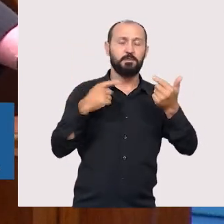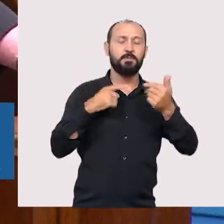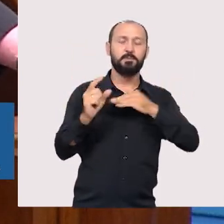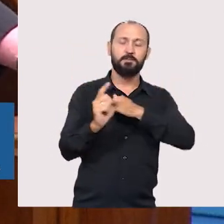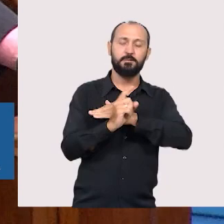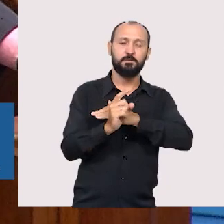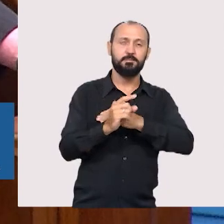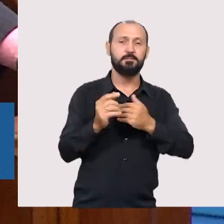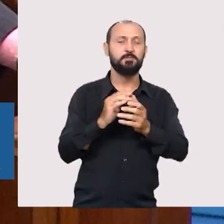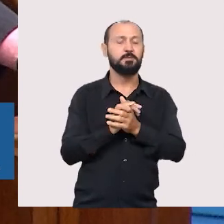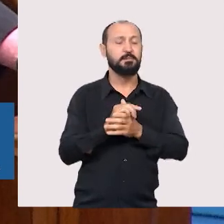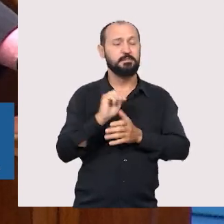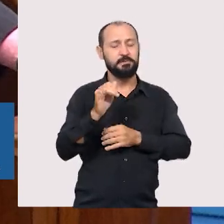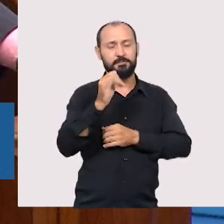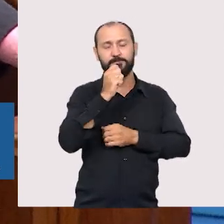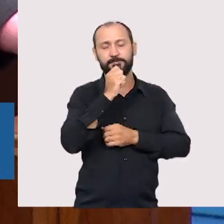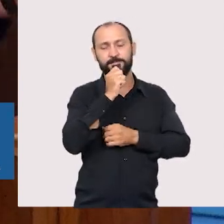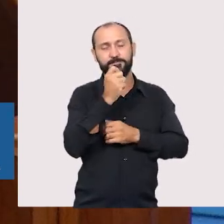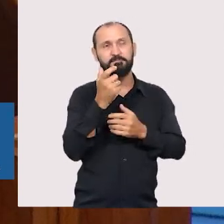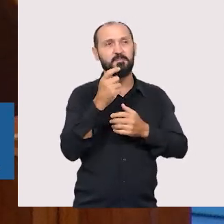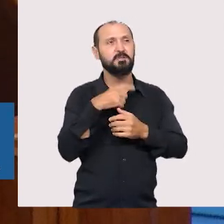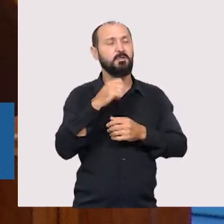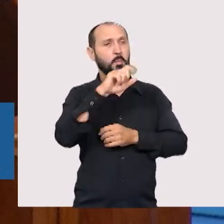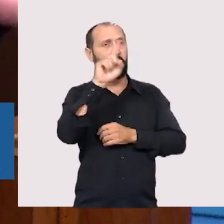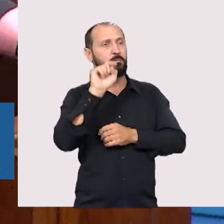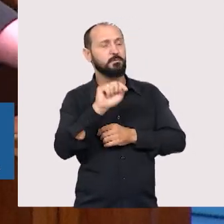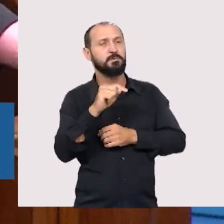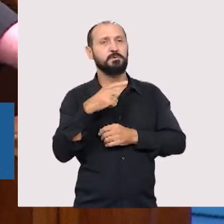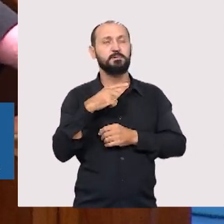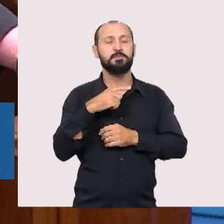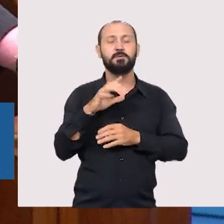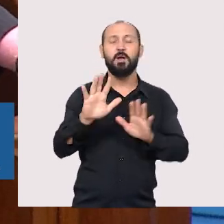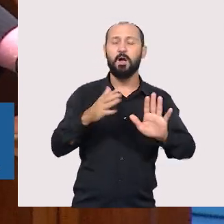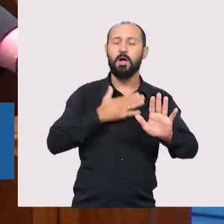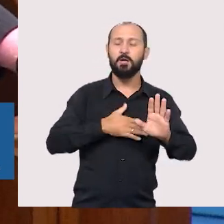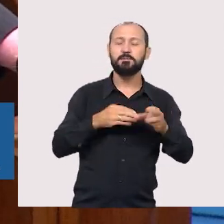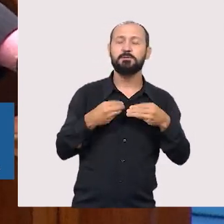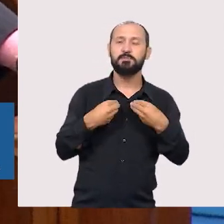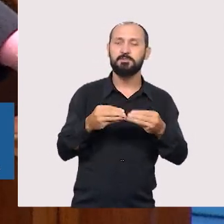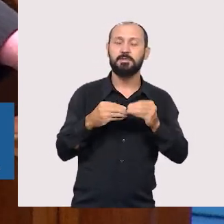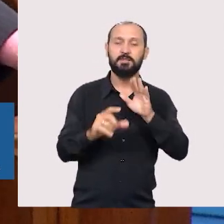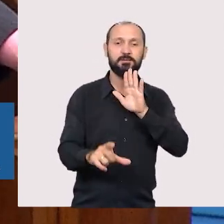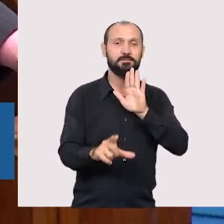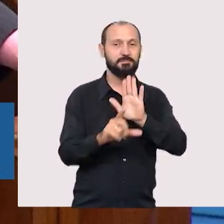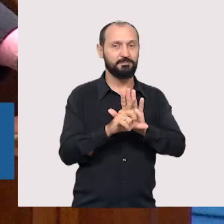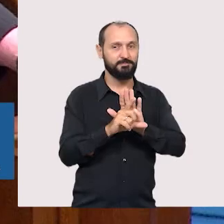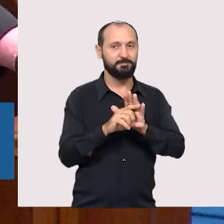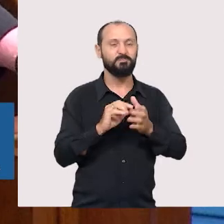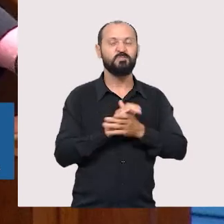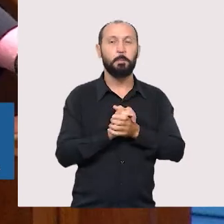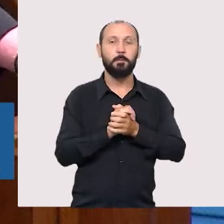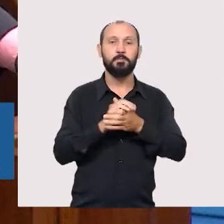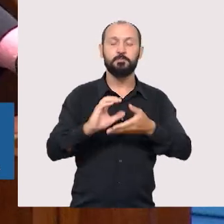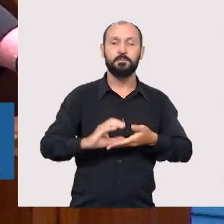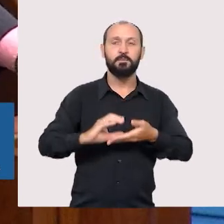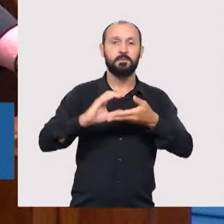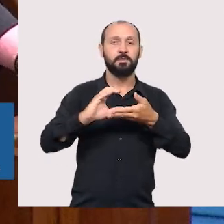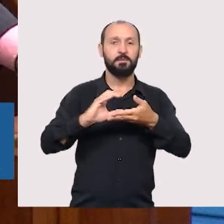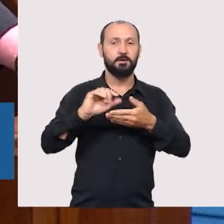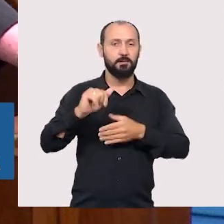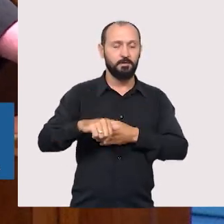tenha profissionais de qualidade para servir a população. Se ainda assim existe algum questionamento, a gente vai flexibilizar mais essa